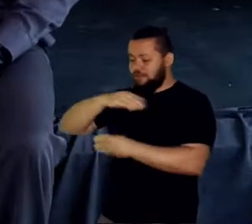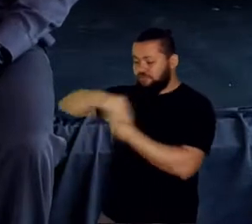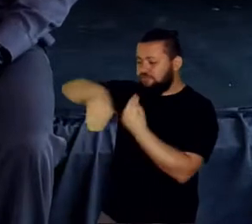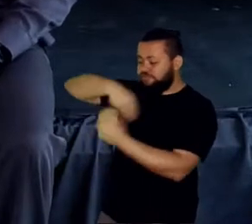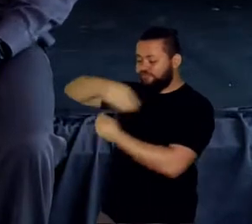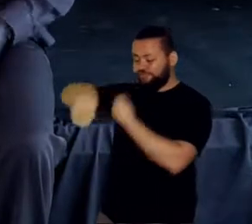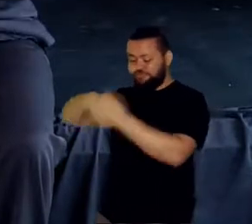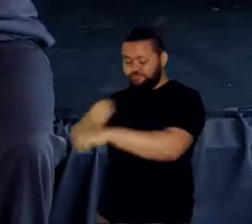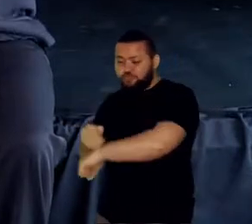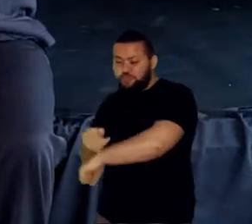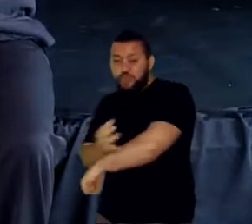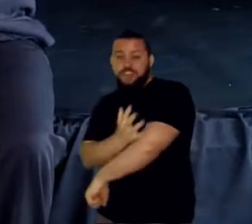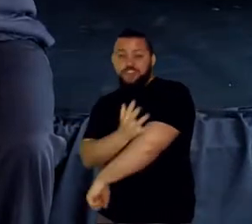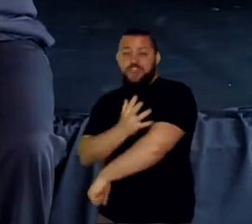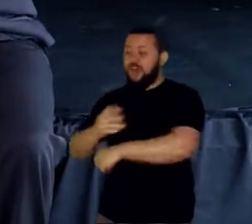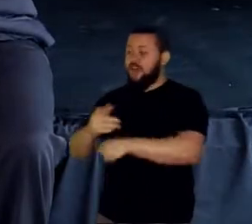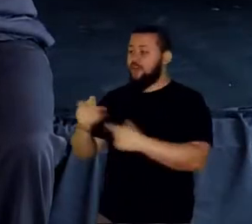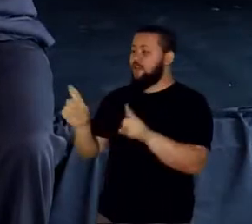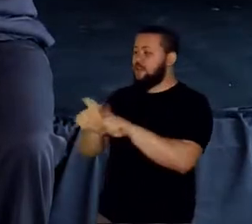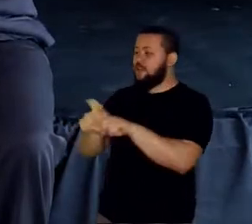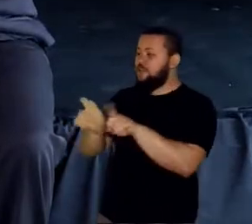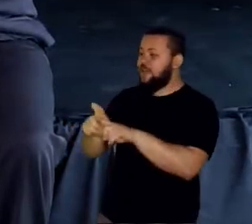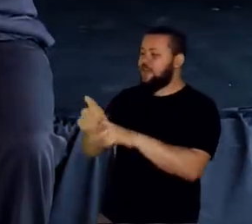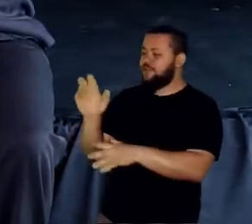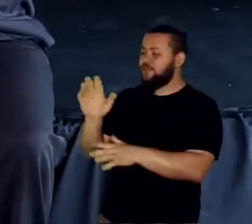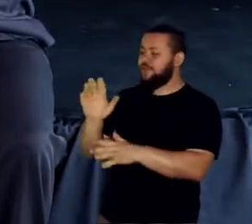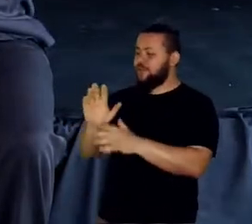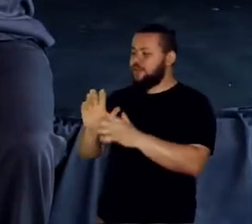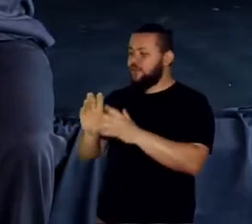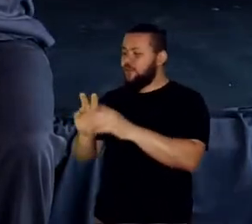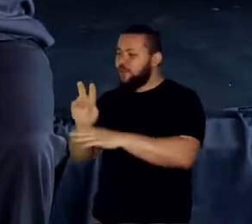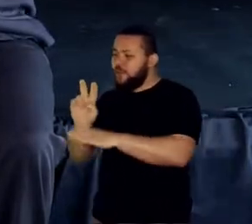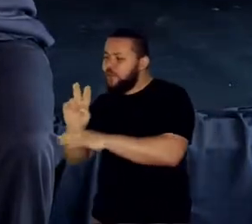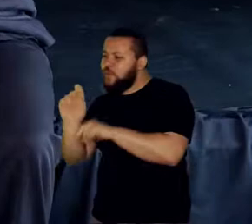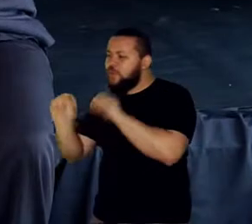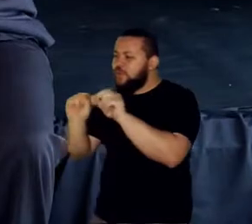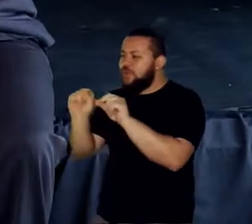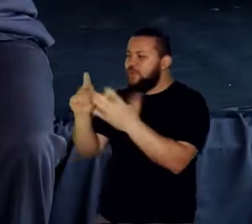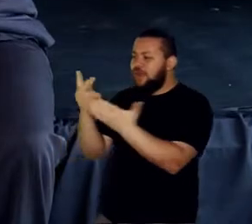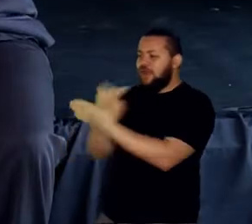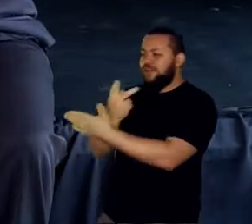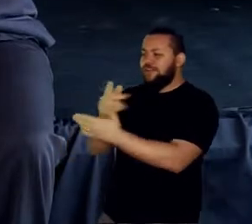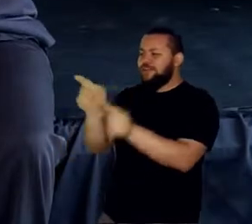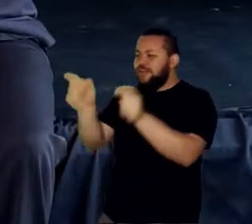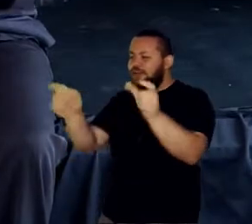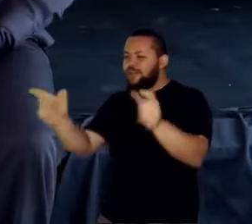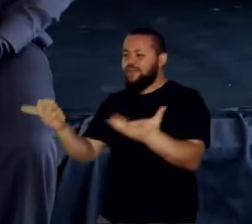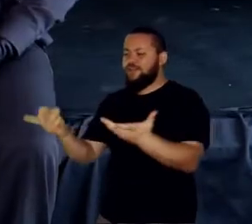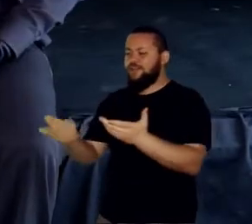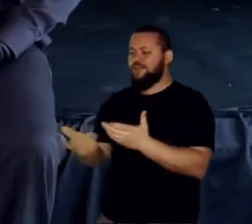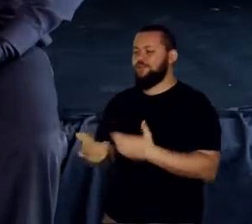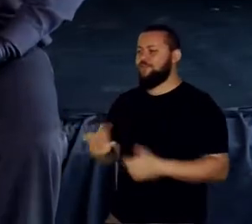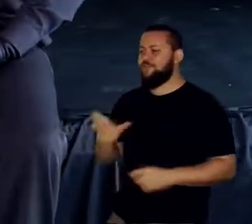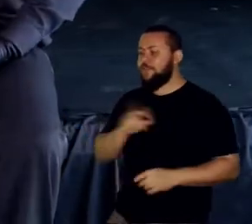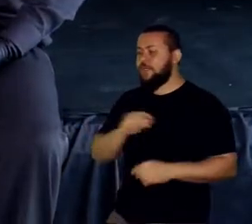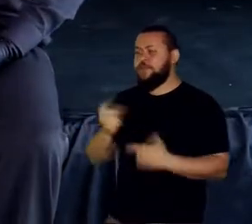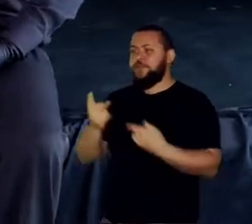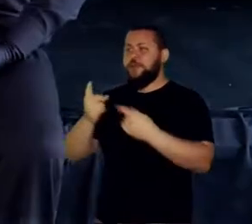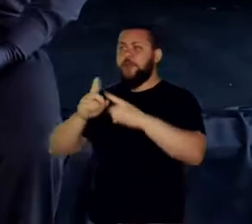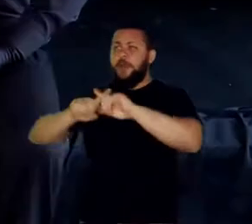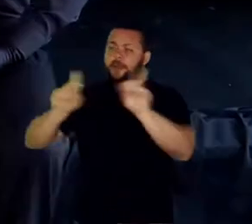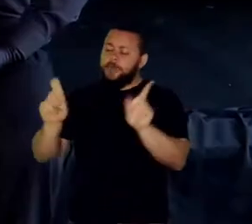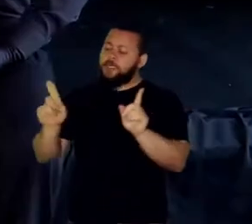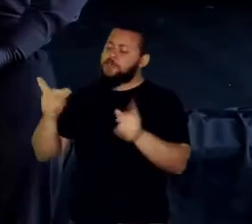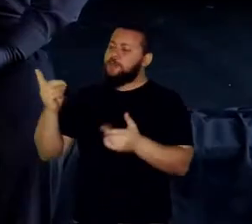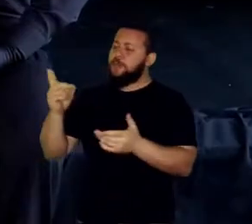ao mesmo tempo cuidando o que está acontecendo, né? Sim. Enfim. Mas eu quero que você